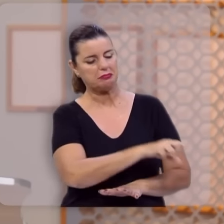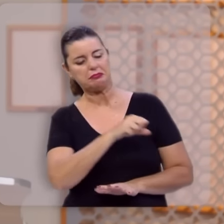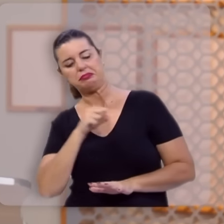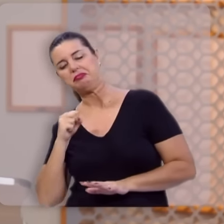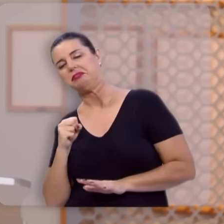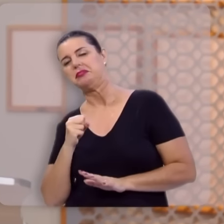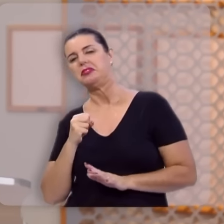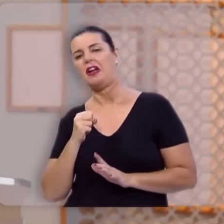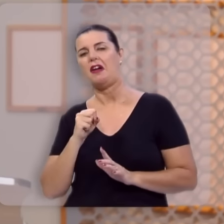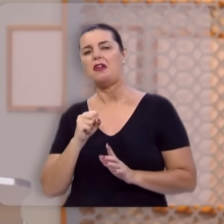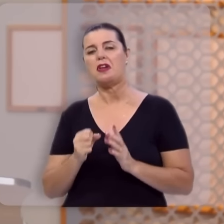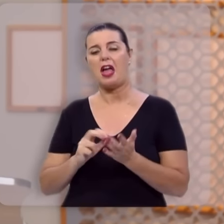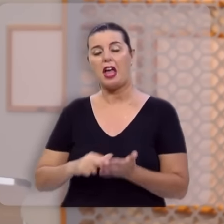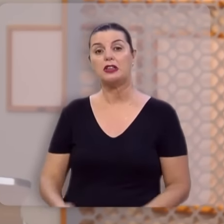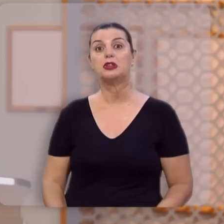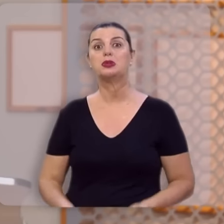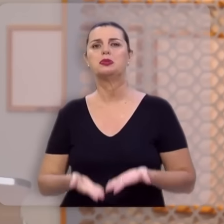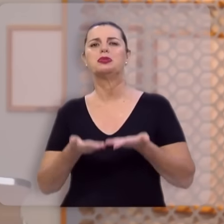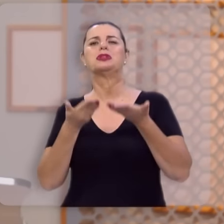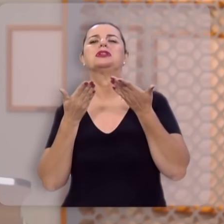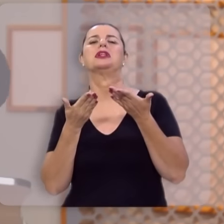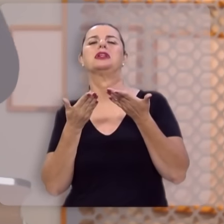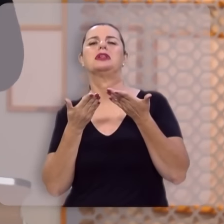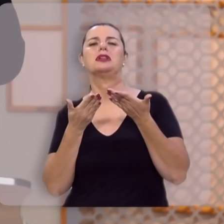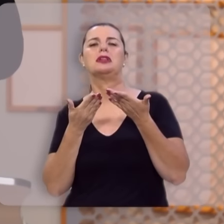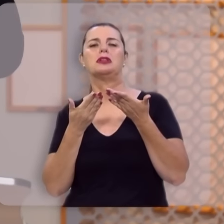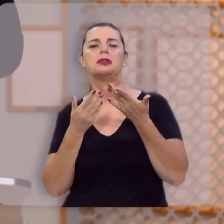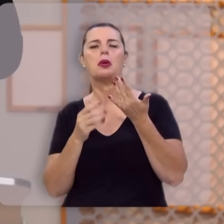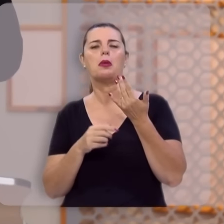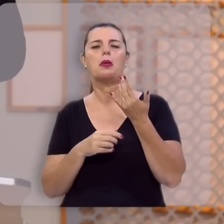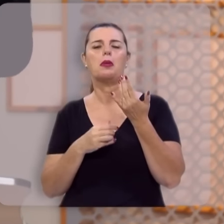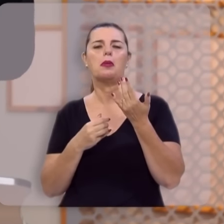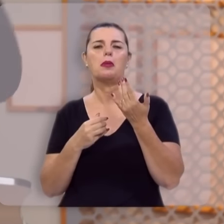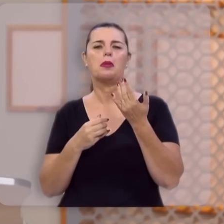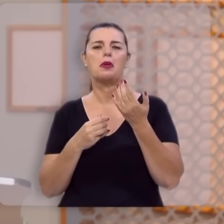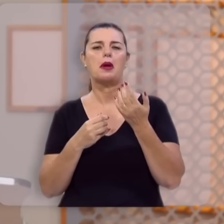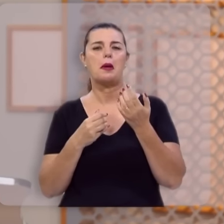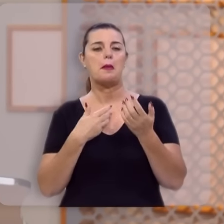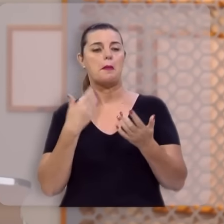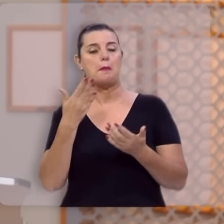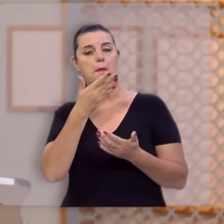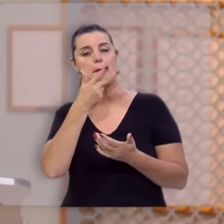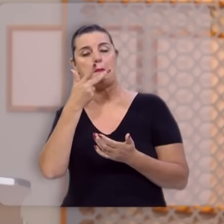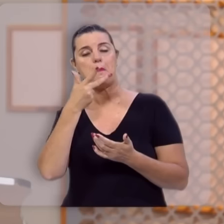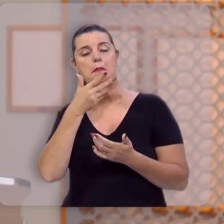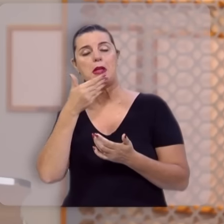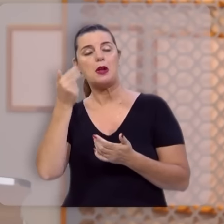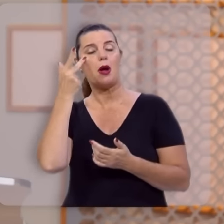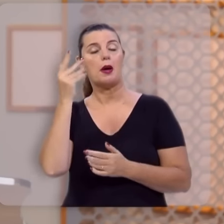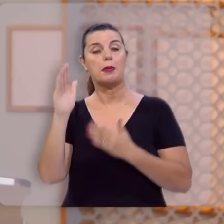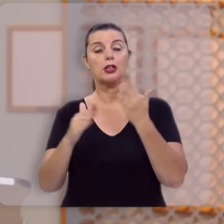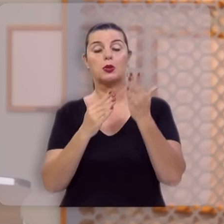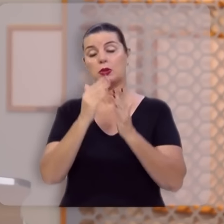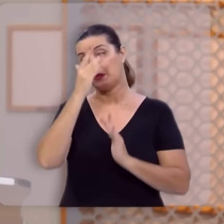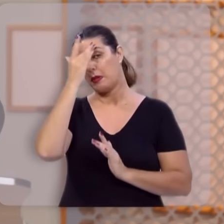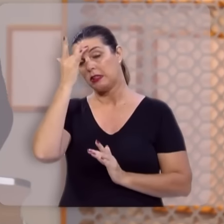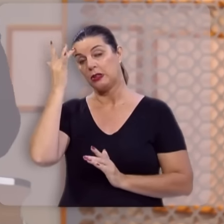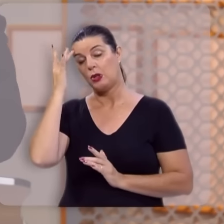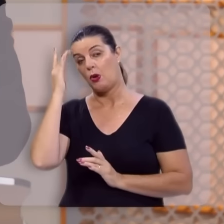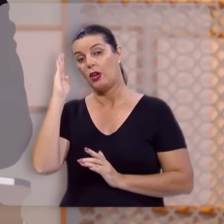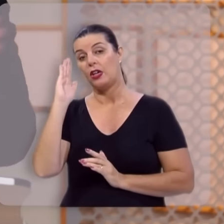arrancou o aguilhão da morte e ressuscitou como primícias de todos aqueles que já morreram e hão de